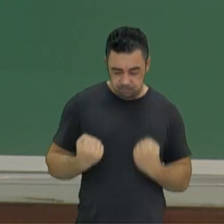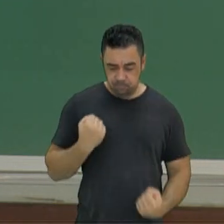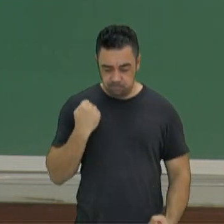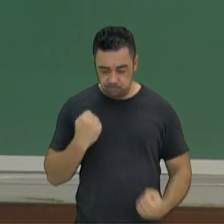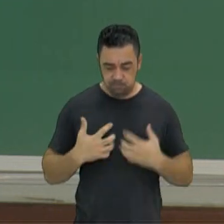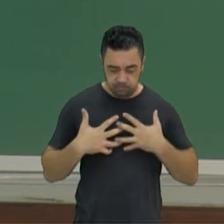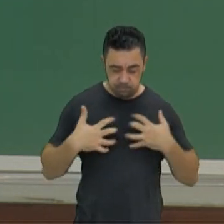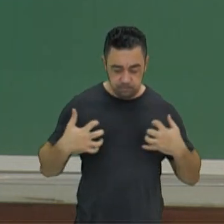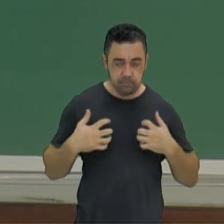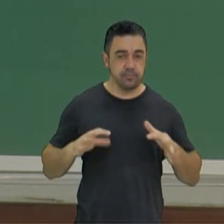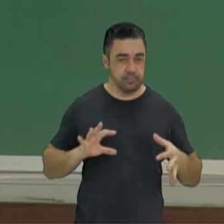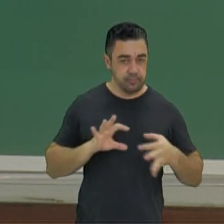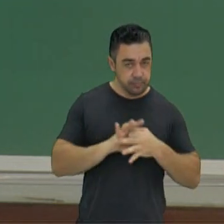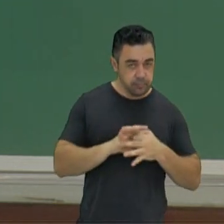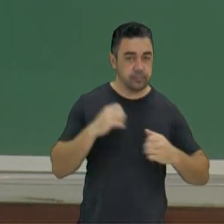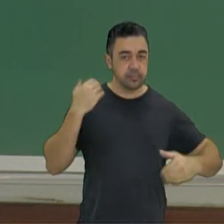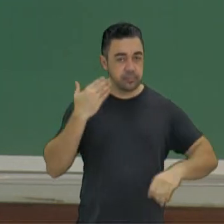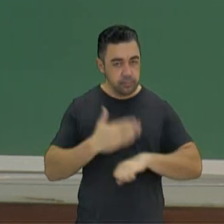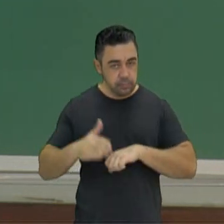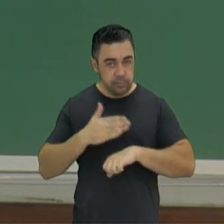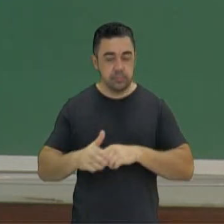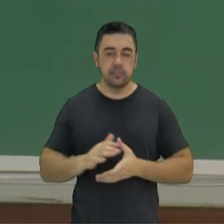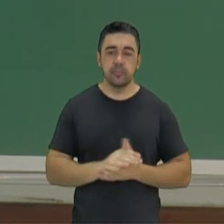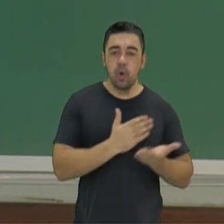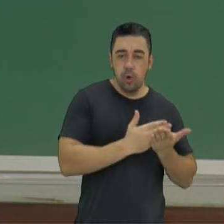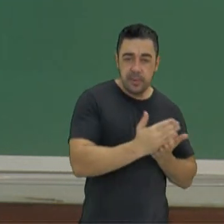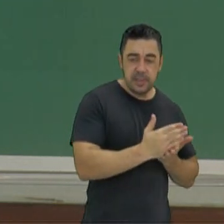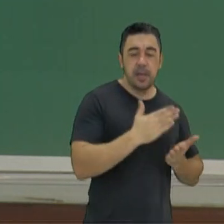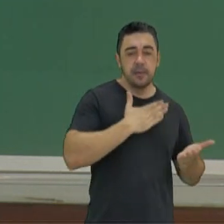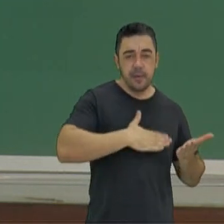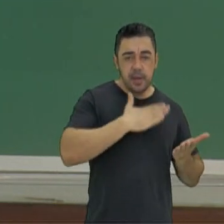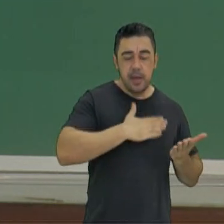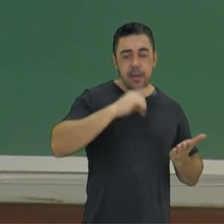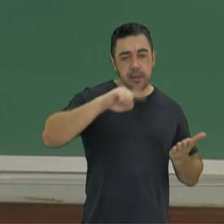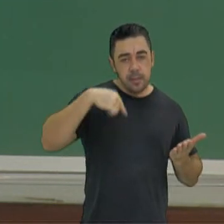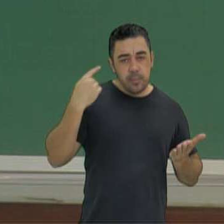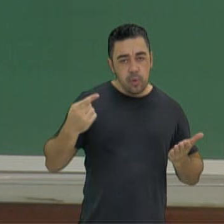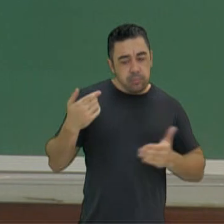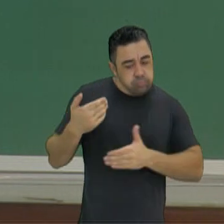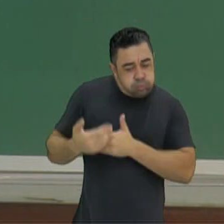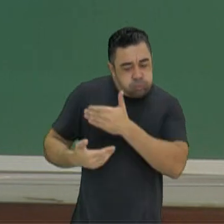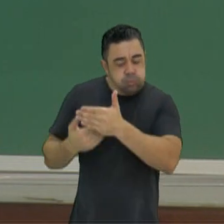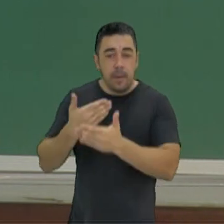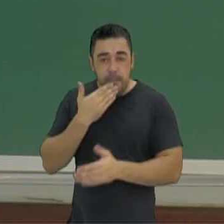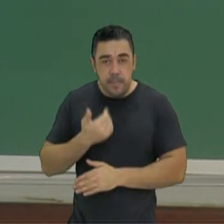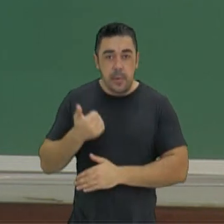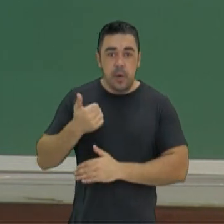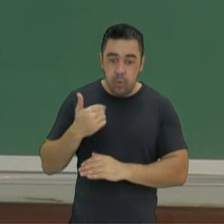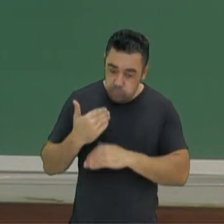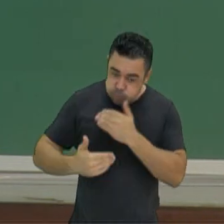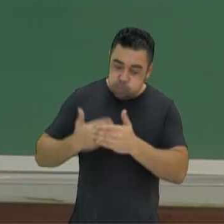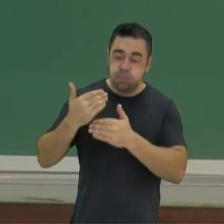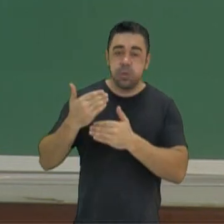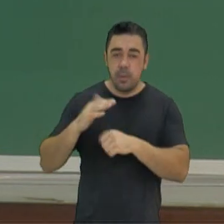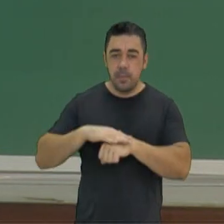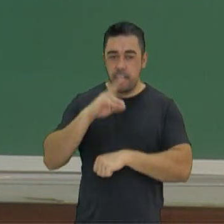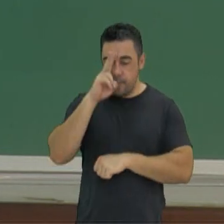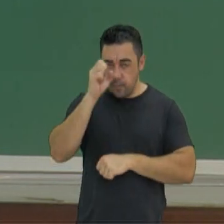treinamento aeróbio, começar devagar e depois você aumentar a intensidade dos exercícios de forma paulatina.